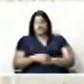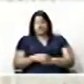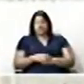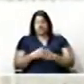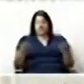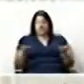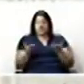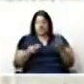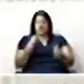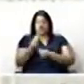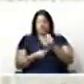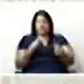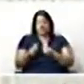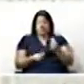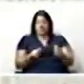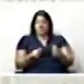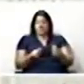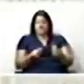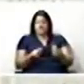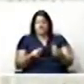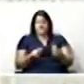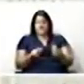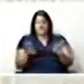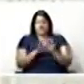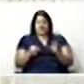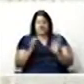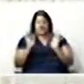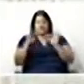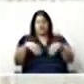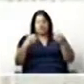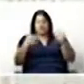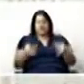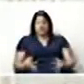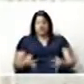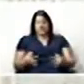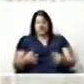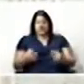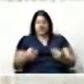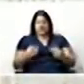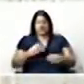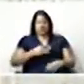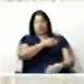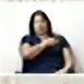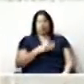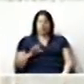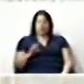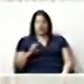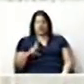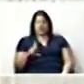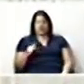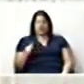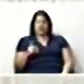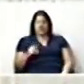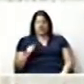pertinente as suas palavras. E aí, para caminhar para o encerramento, eu queria dizer, Coronel Telhada, vereador Telhada, que